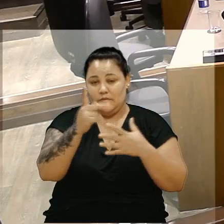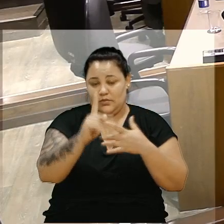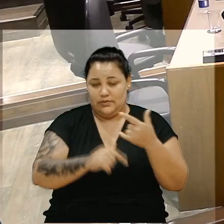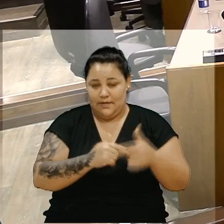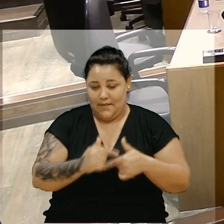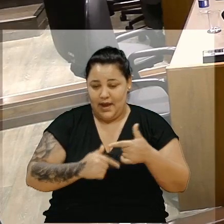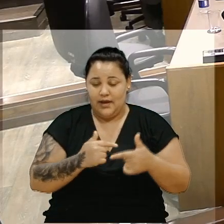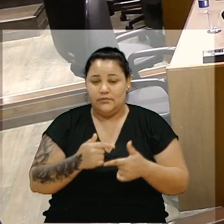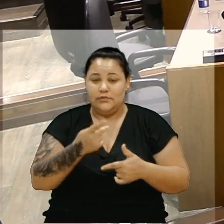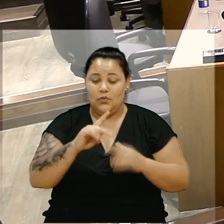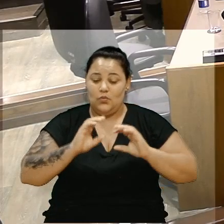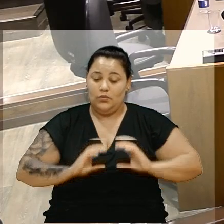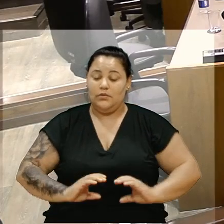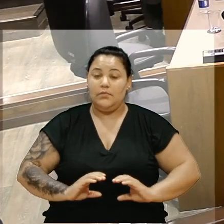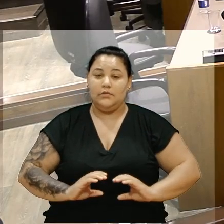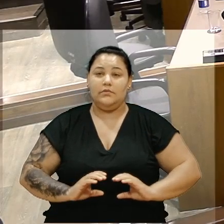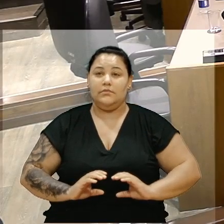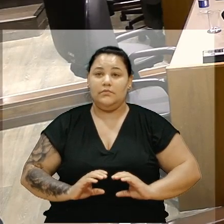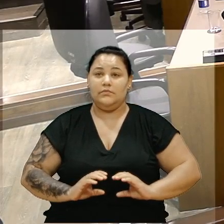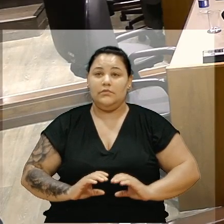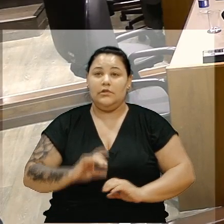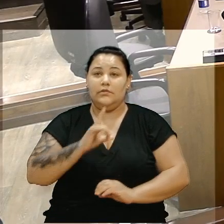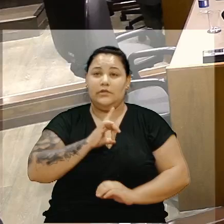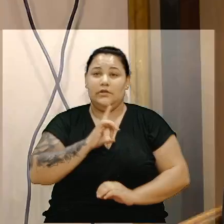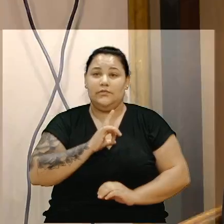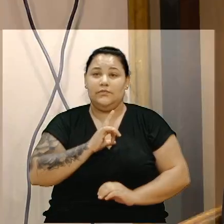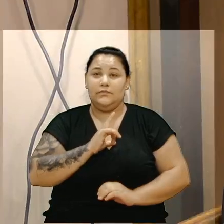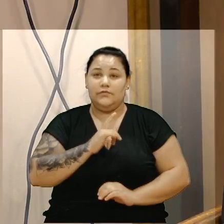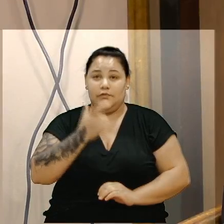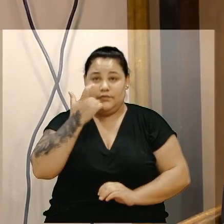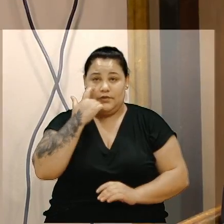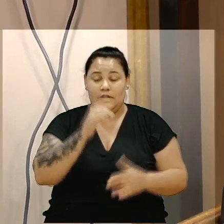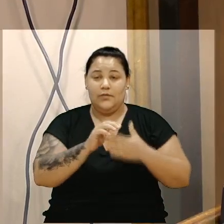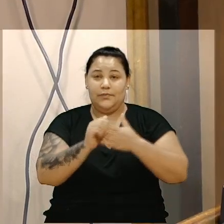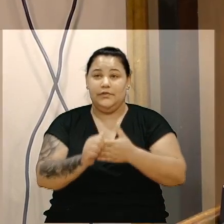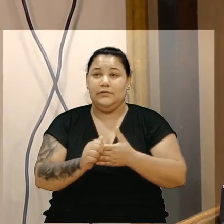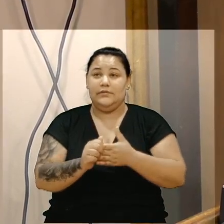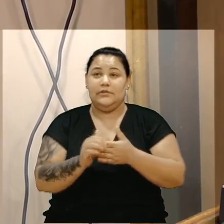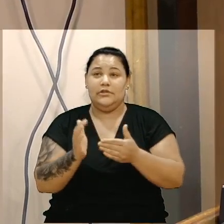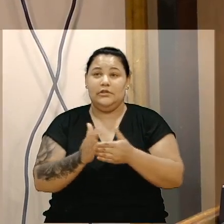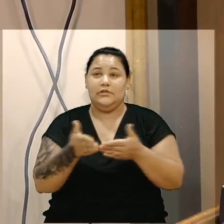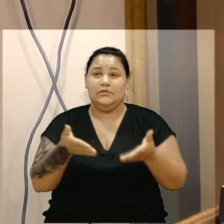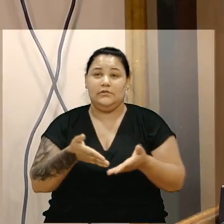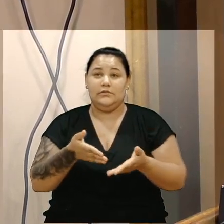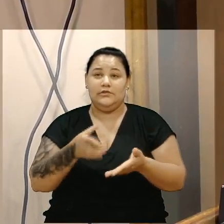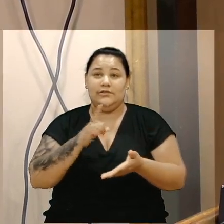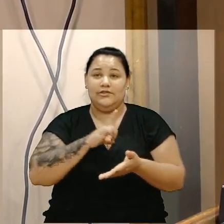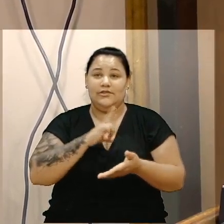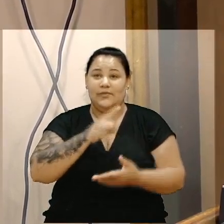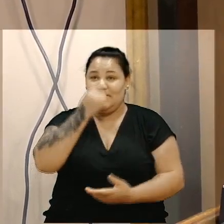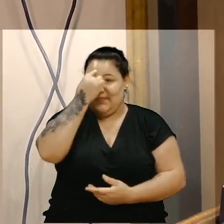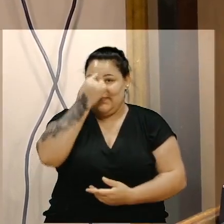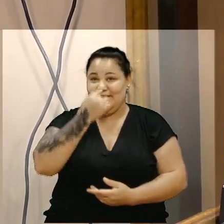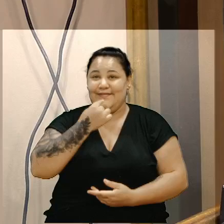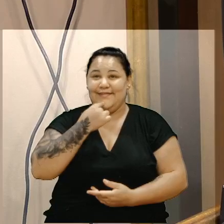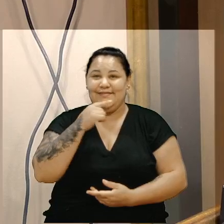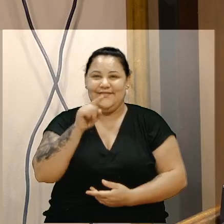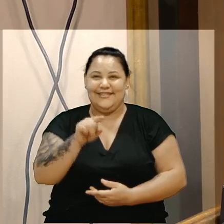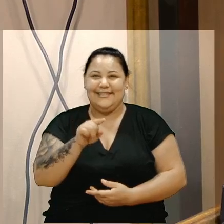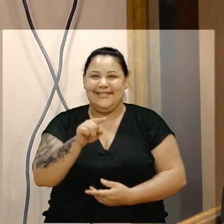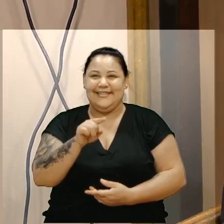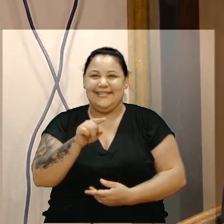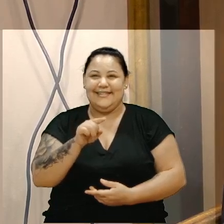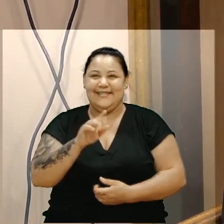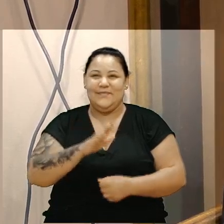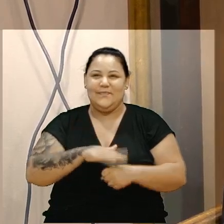sua postura, qual tenho visto até aqui, né? Eu que tinha uma imagem de você mais